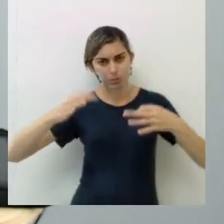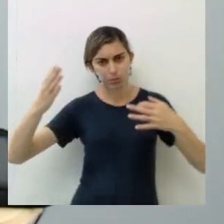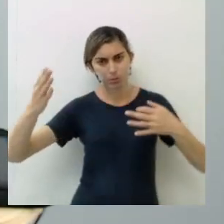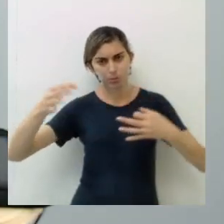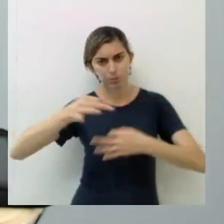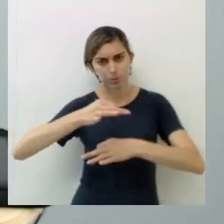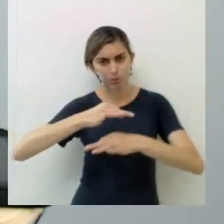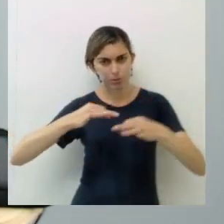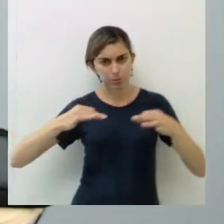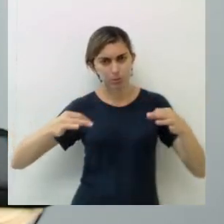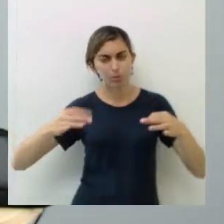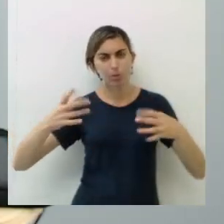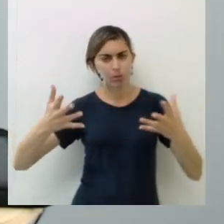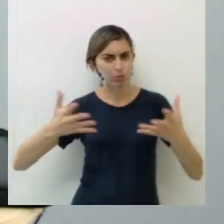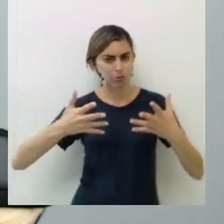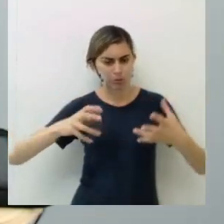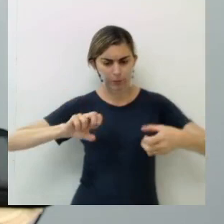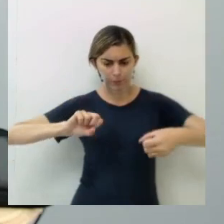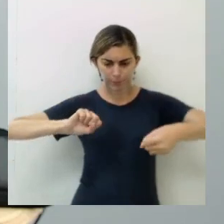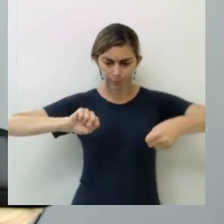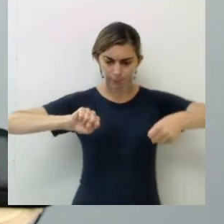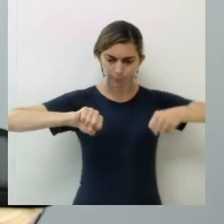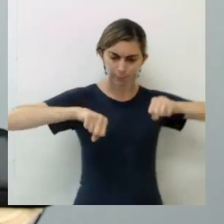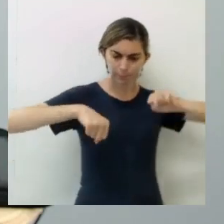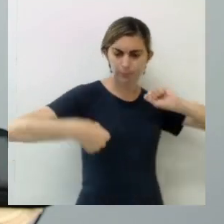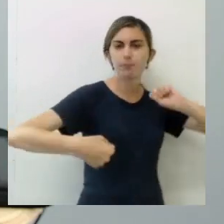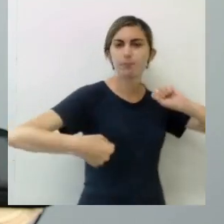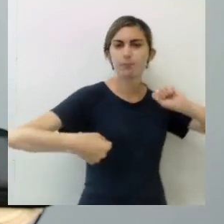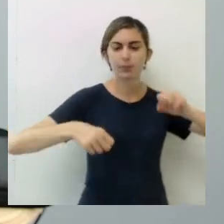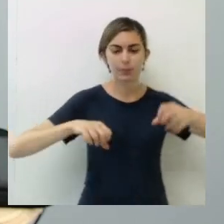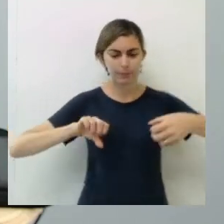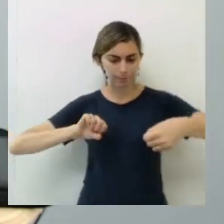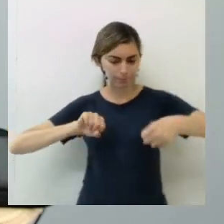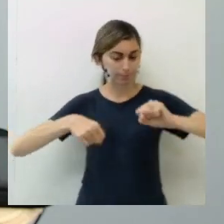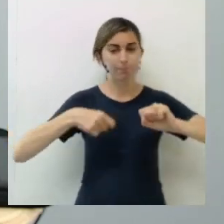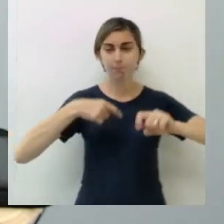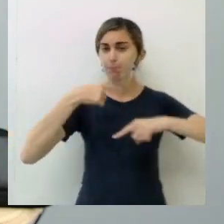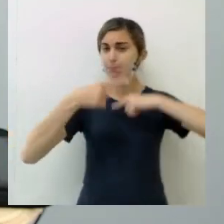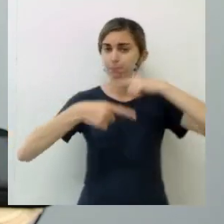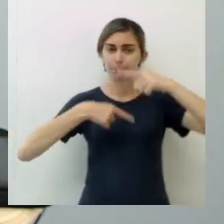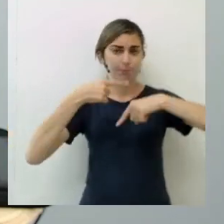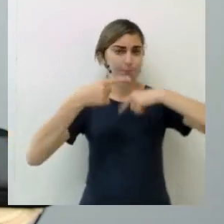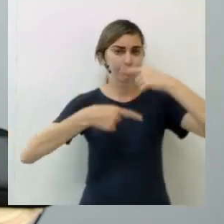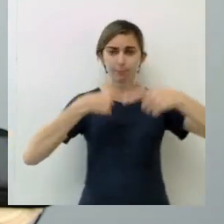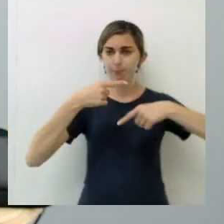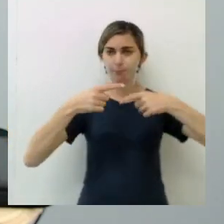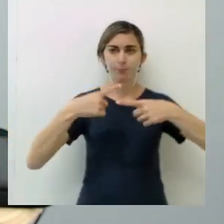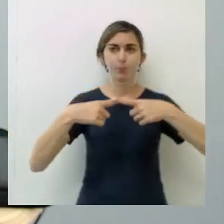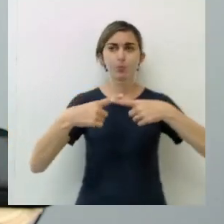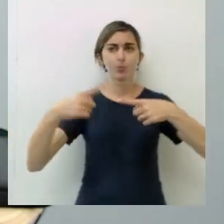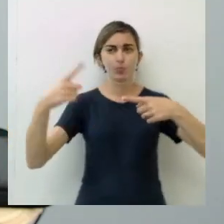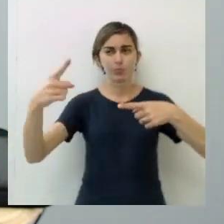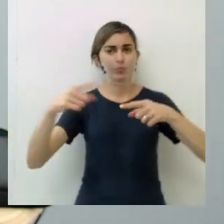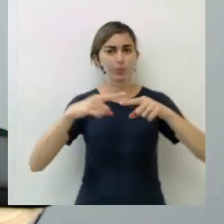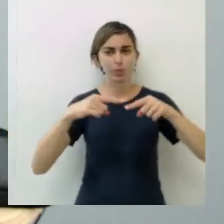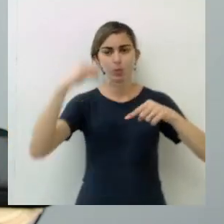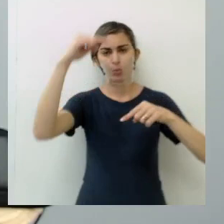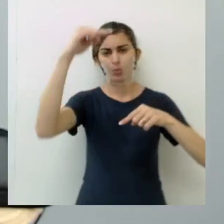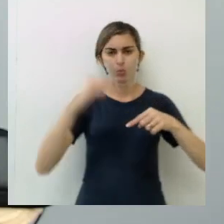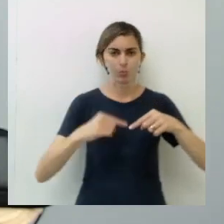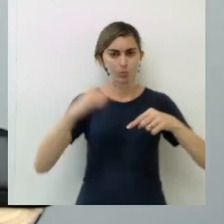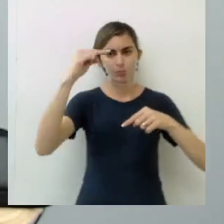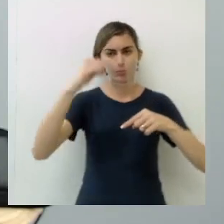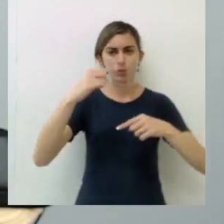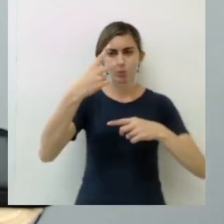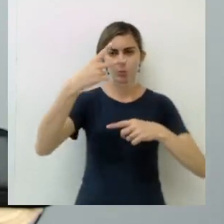essa molécula ao lado e quisesse rotacionar ela, eu não iria conseguir fazer isso, porque aqui, ó,